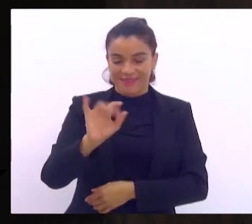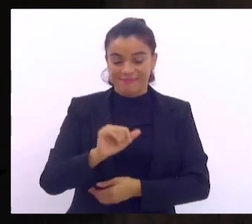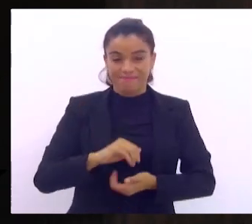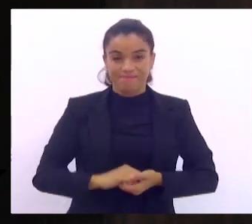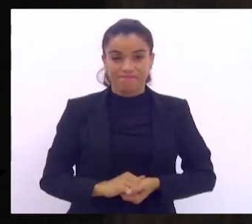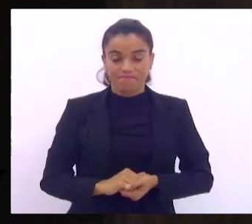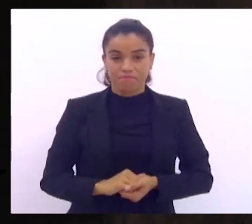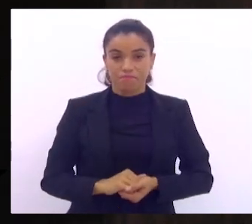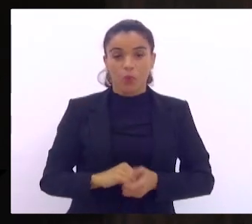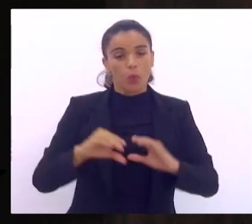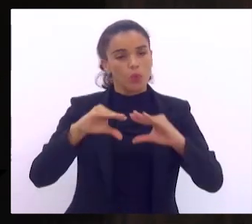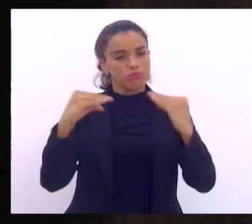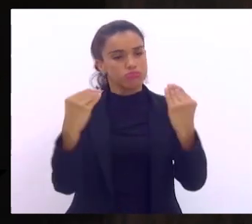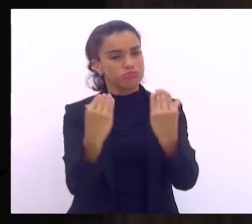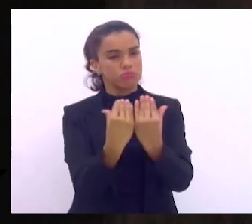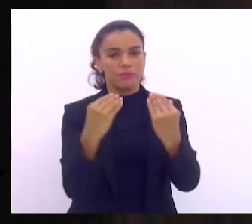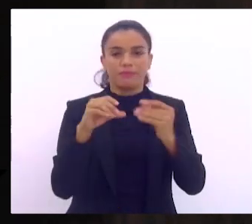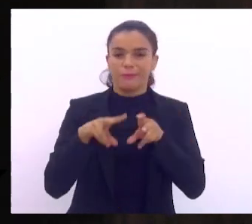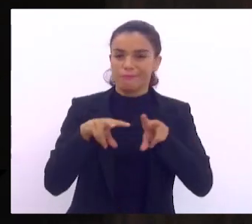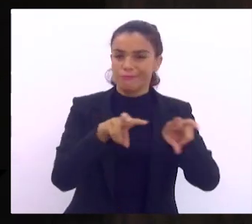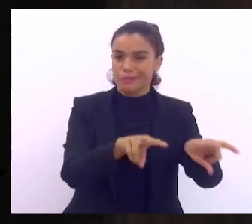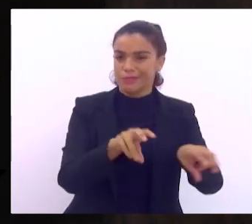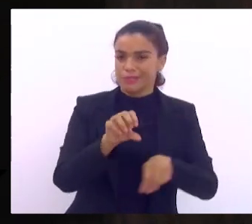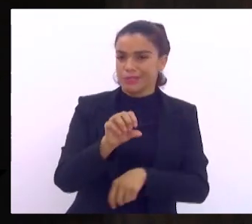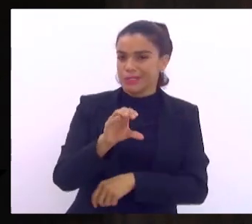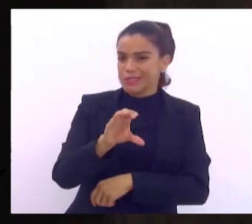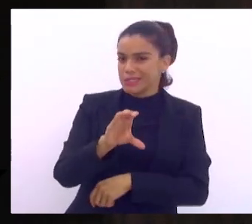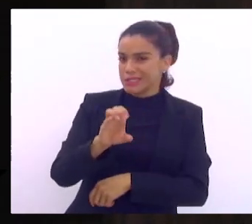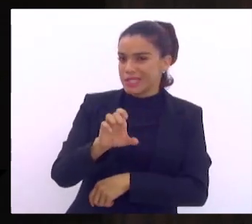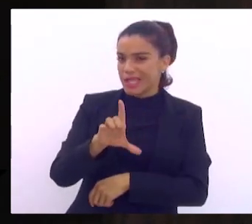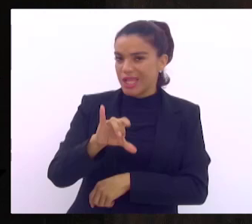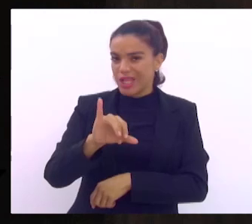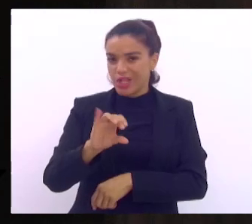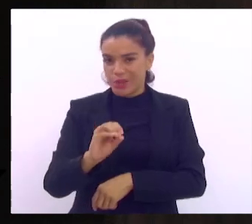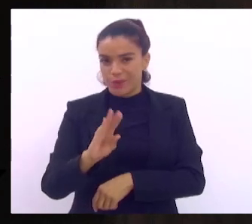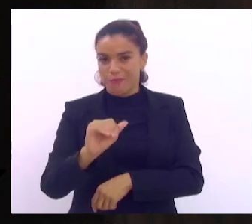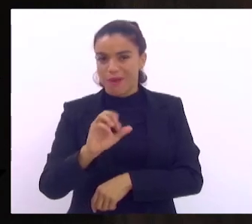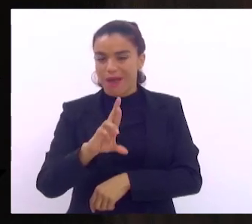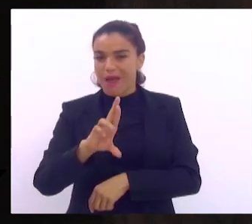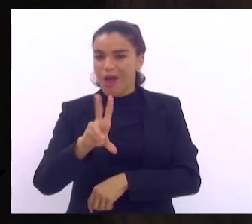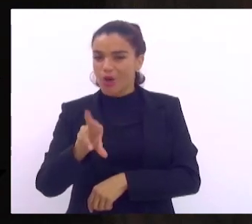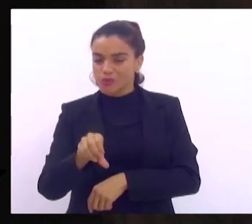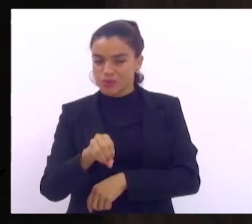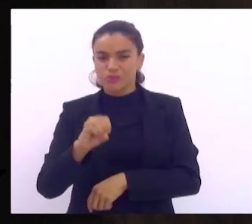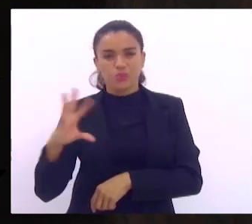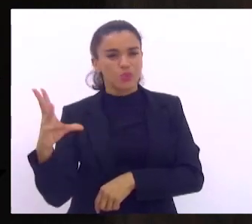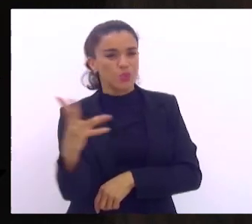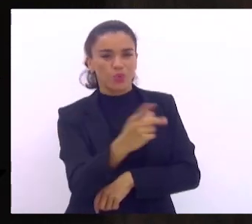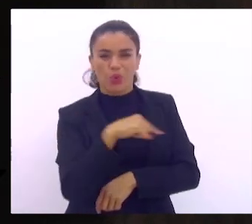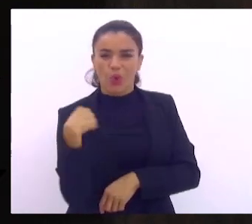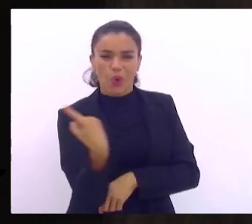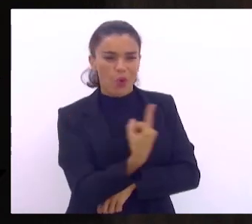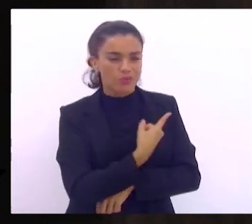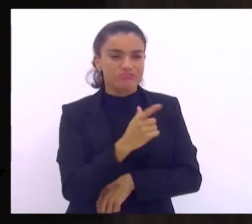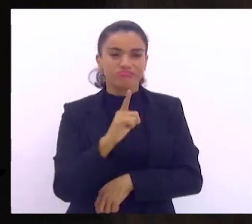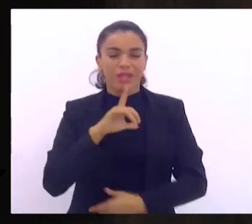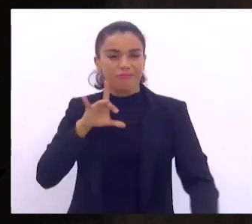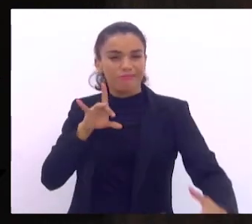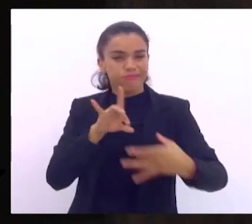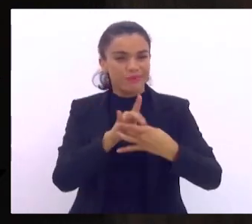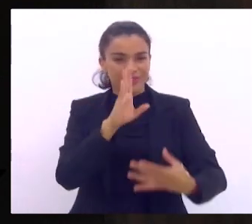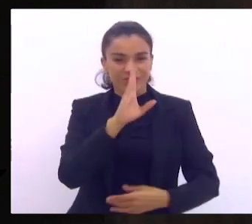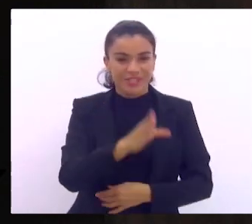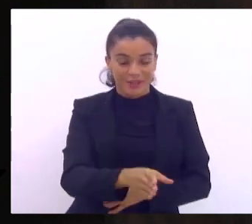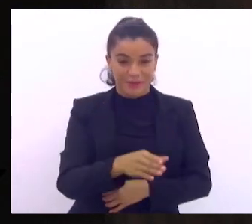O Célio de Barros, todos aqui têm uma relação muito direta com ele. O professor Nelson